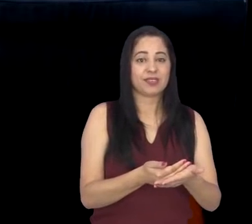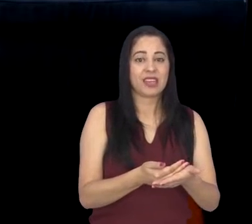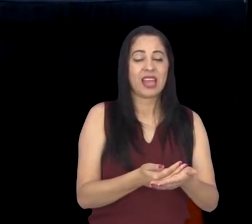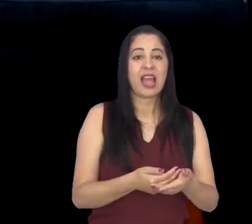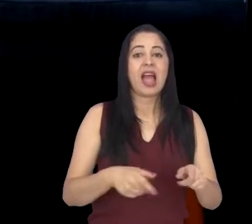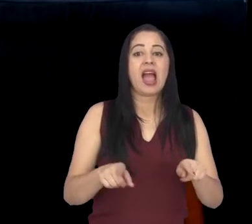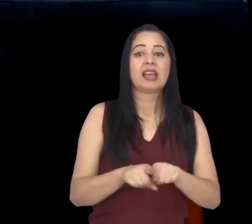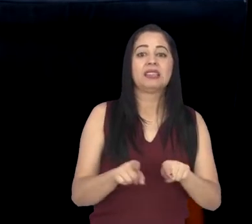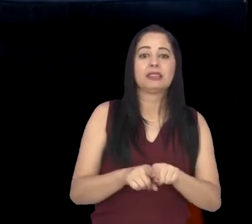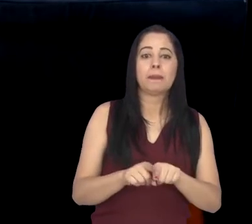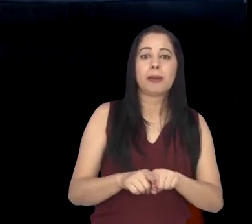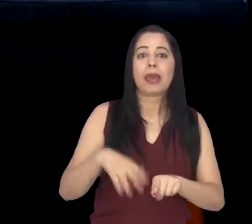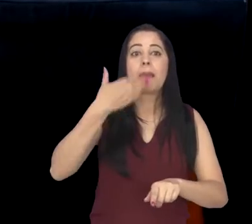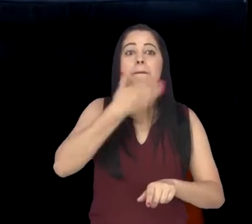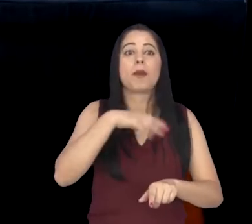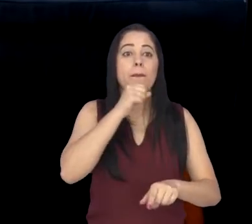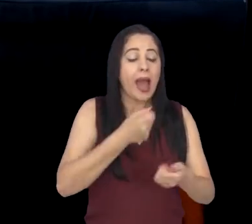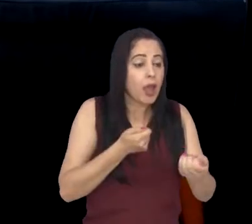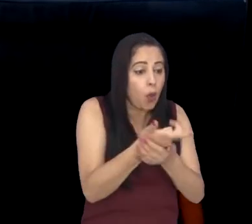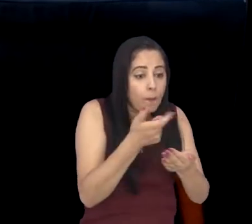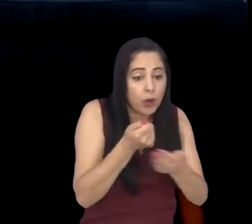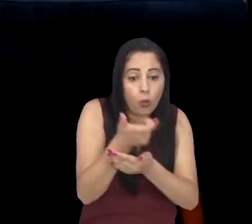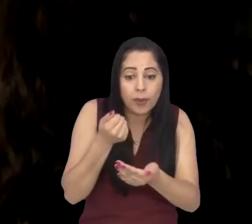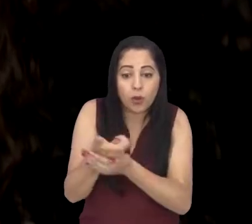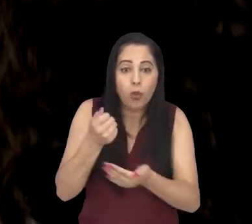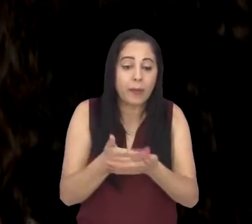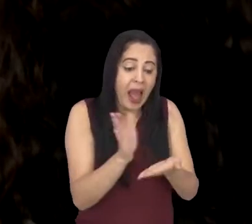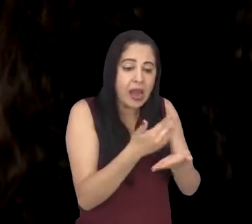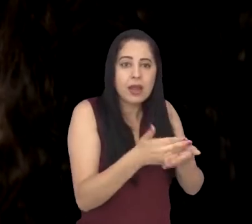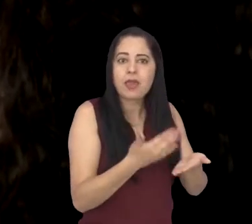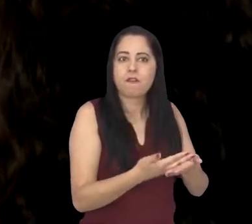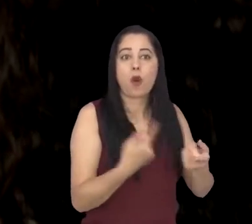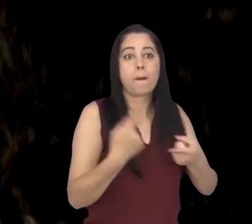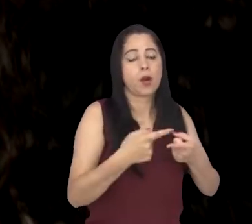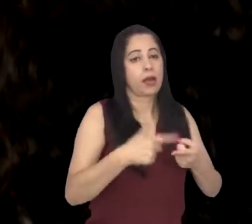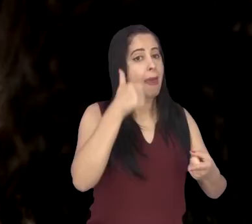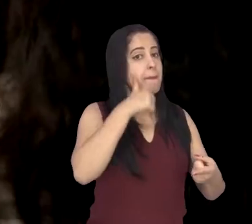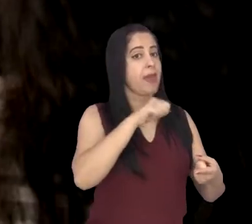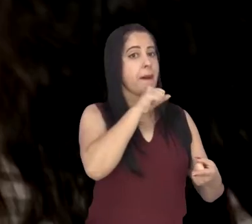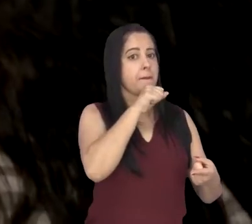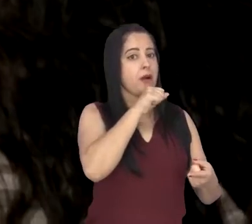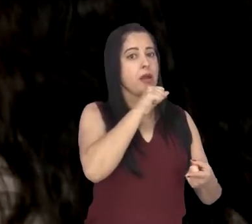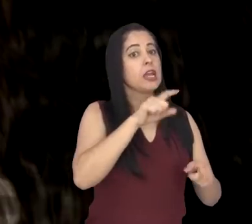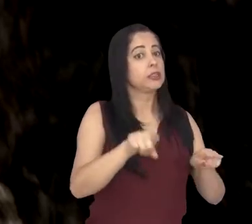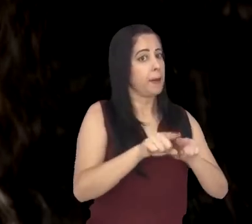meus pais foram grandes, mamãe é professora, foram sempre incentivadores